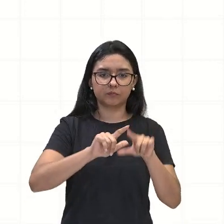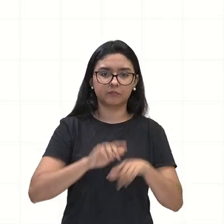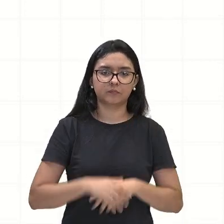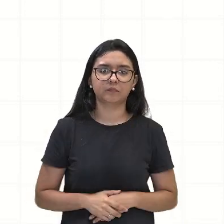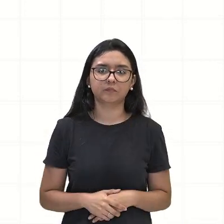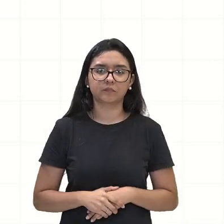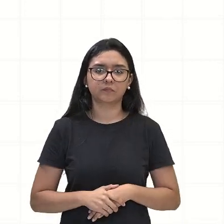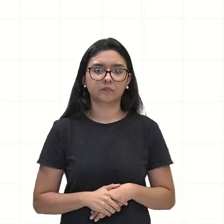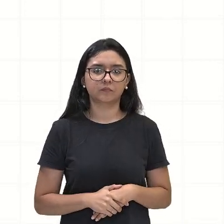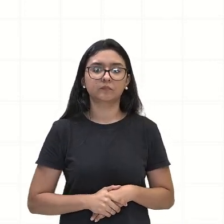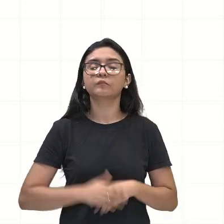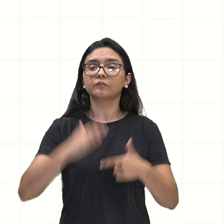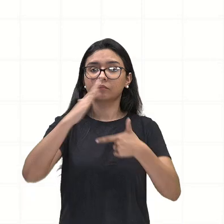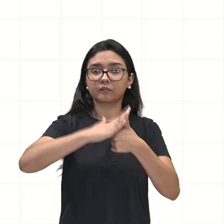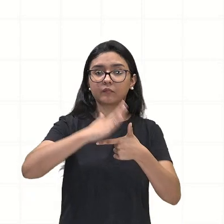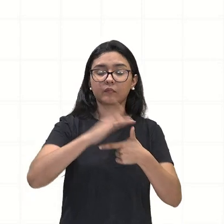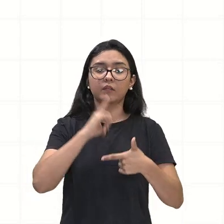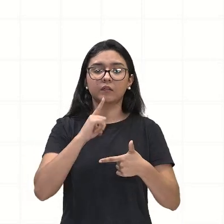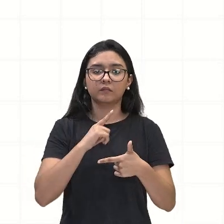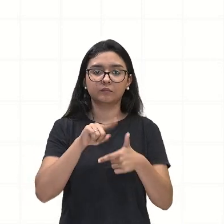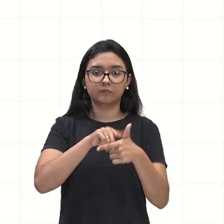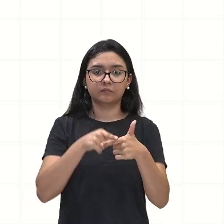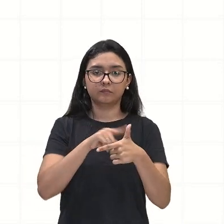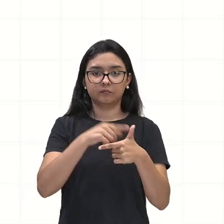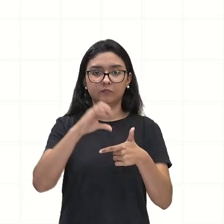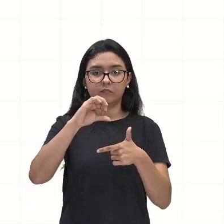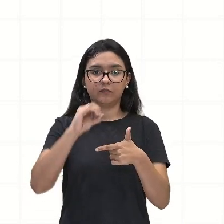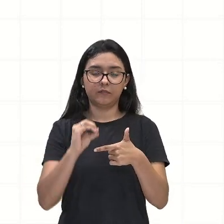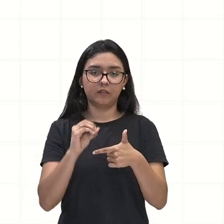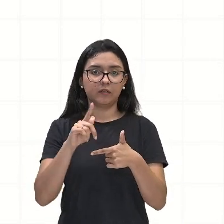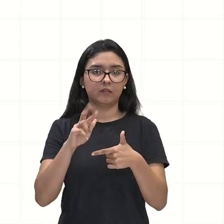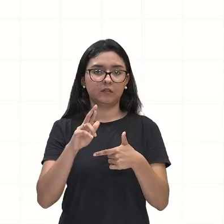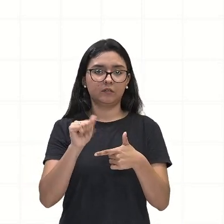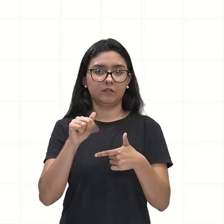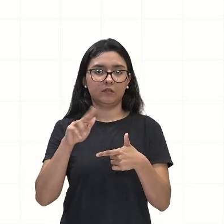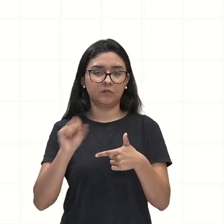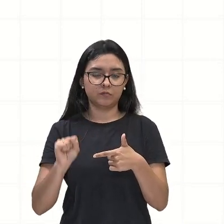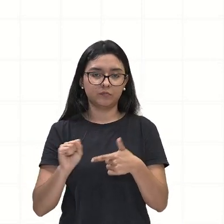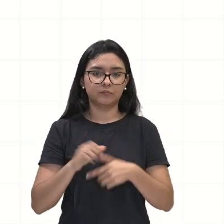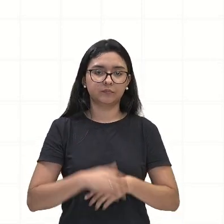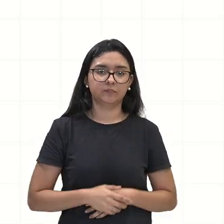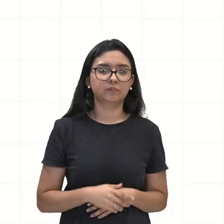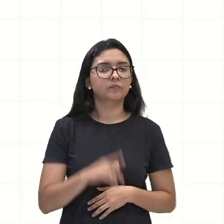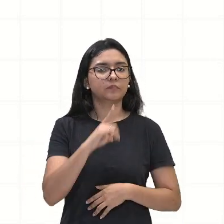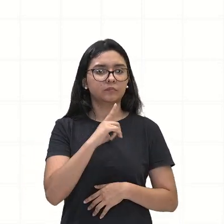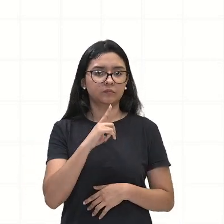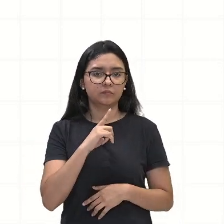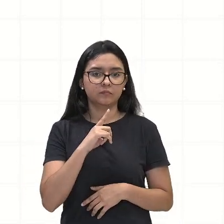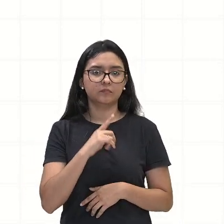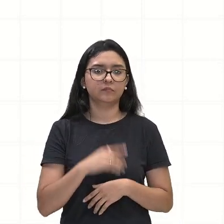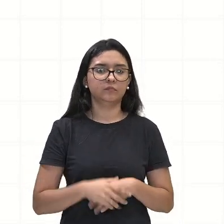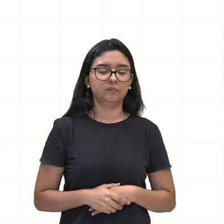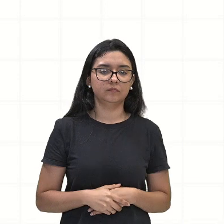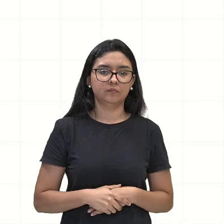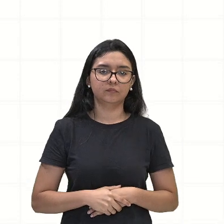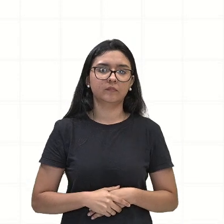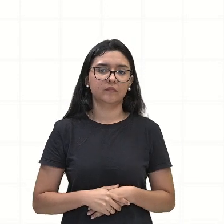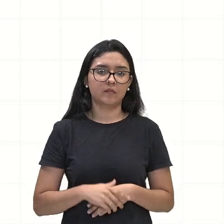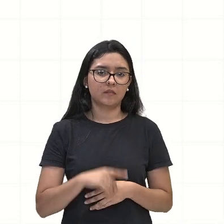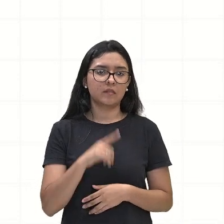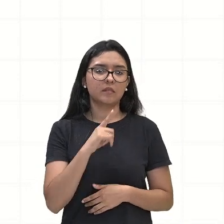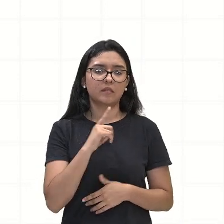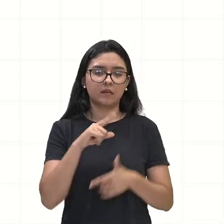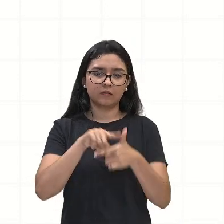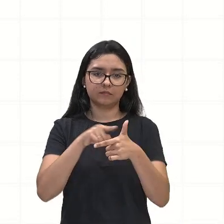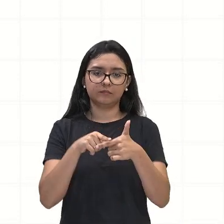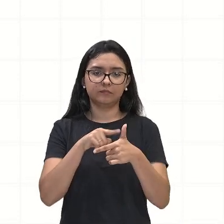triângulo é retângulo quando ele tem um ângulo de 90 graus. Muito bem. Então, aqui eu tenho um ângulo de 90 graus, vou chamar aqui de